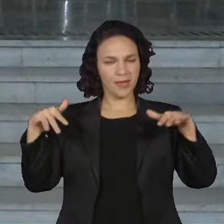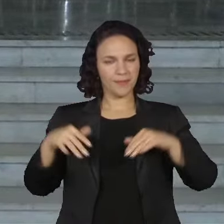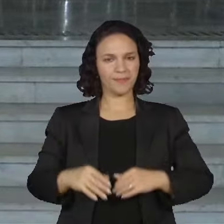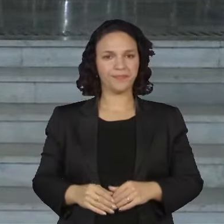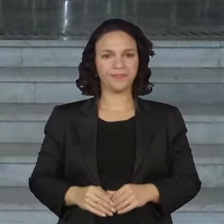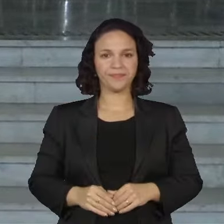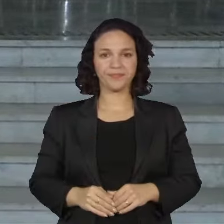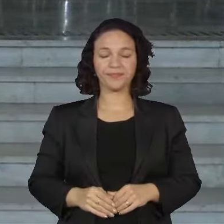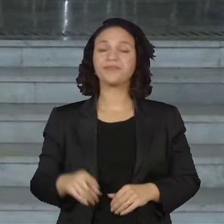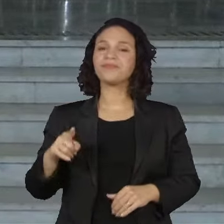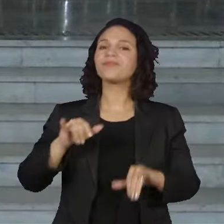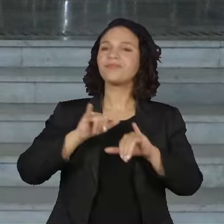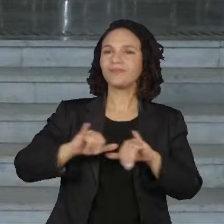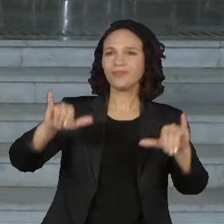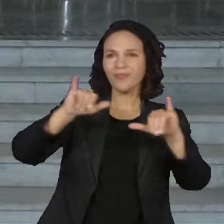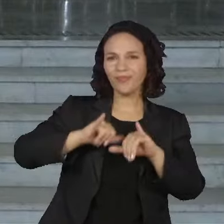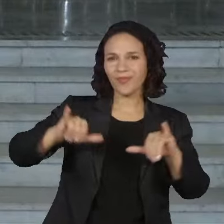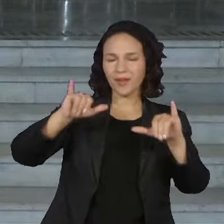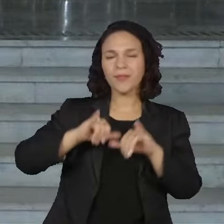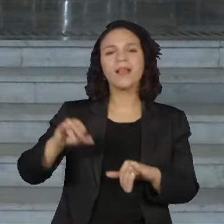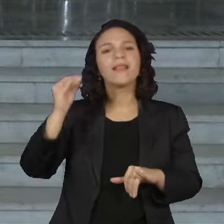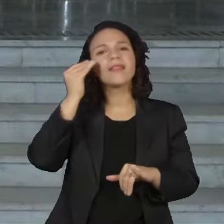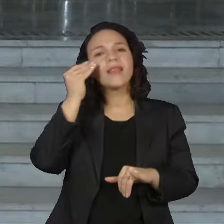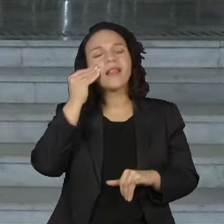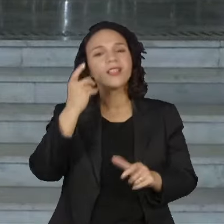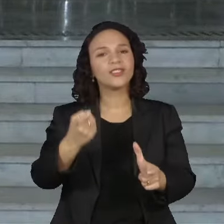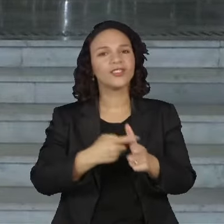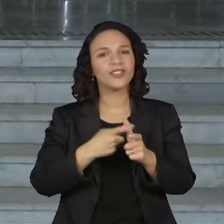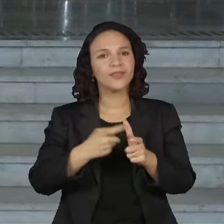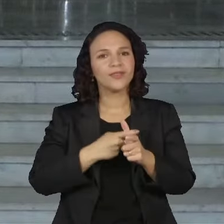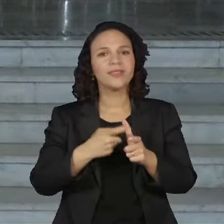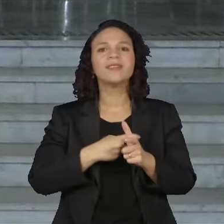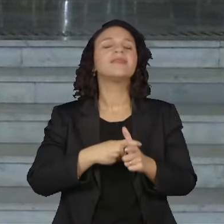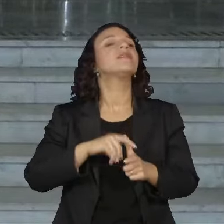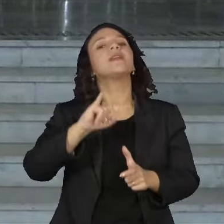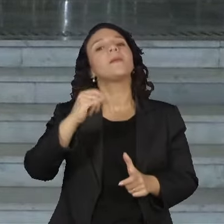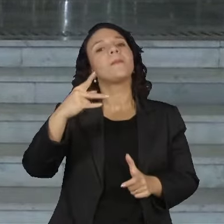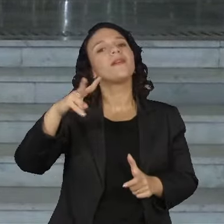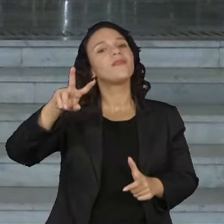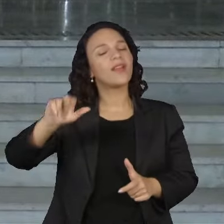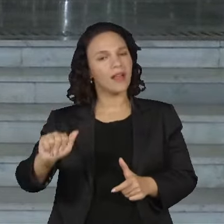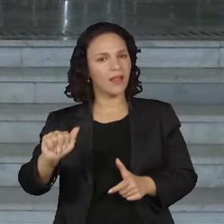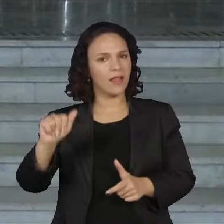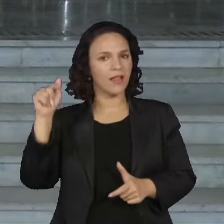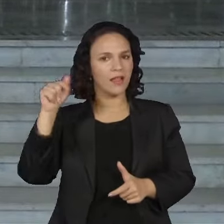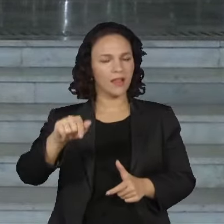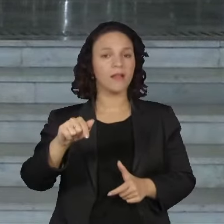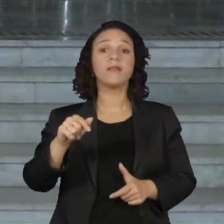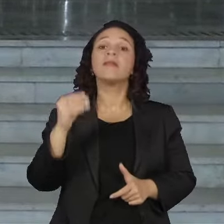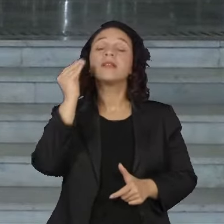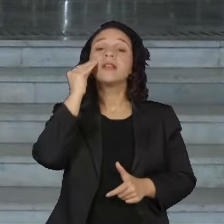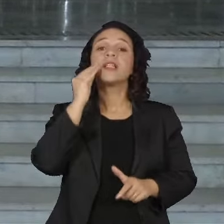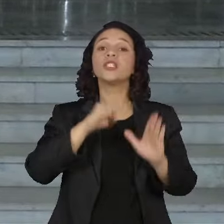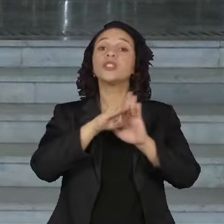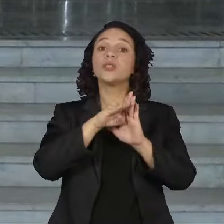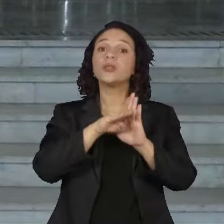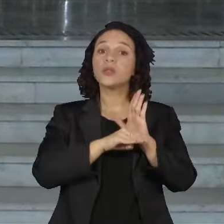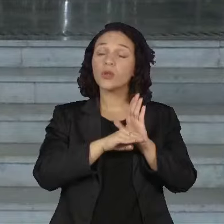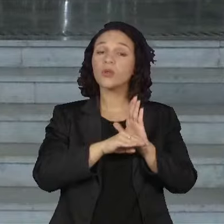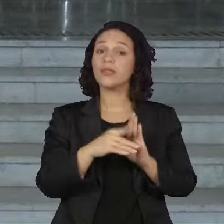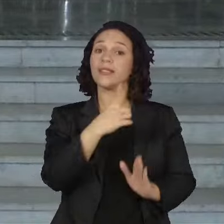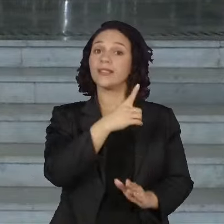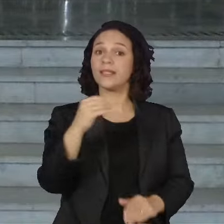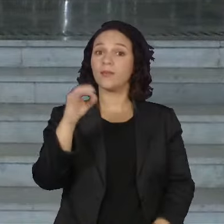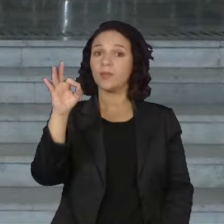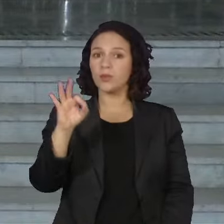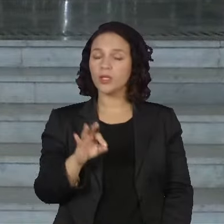jornalistas. Essa campanha de renegociação de dívidas, Acordo Paulista e IPVA, prevê descontos de